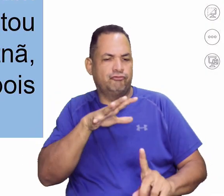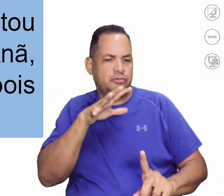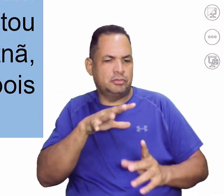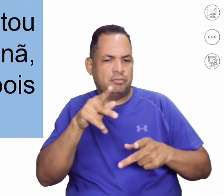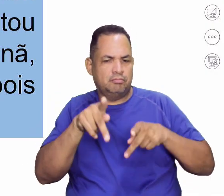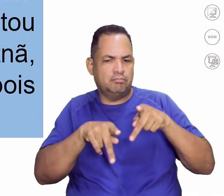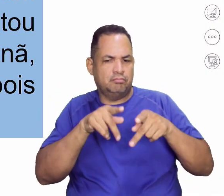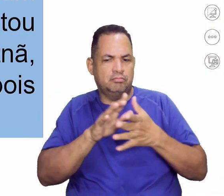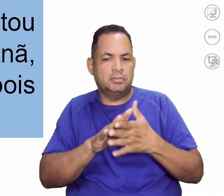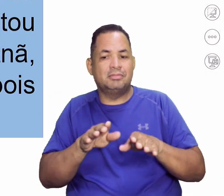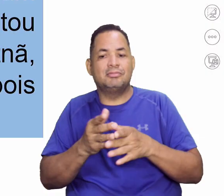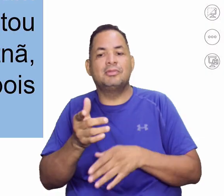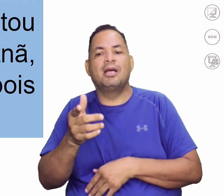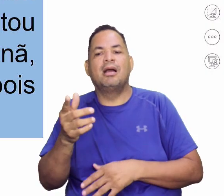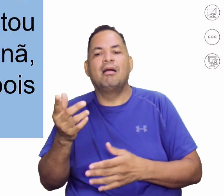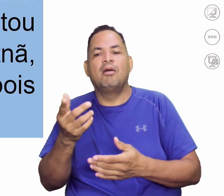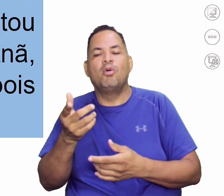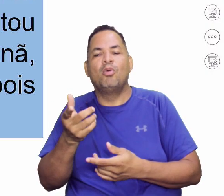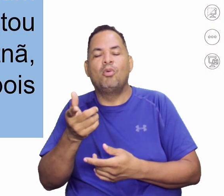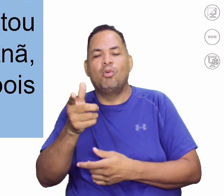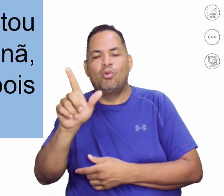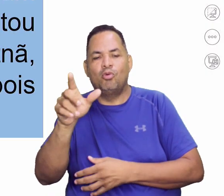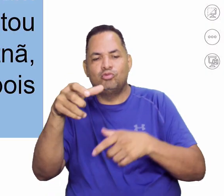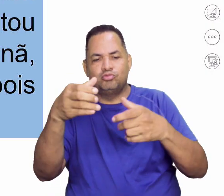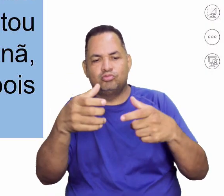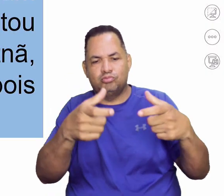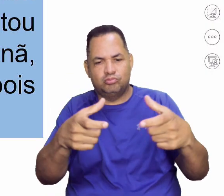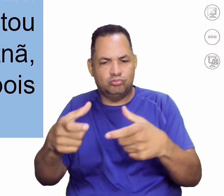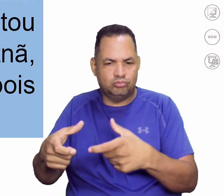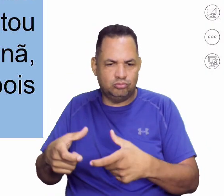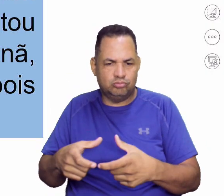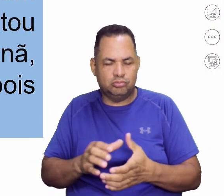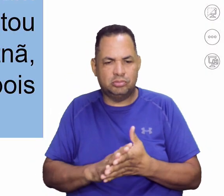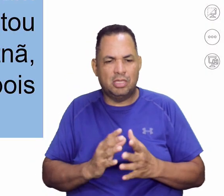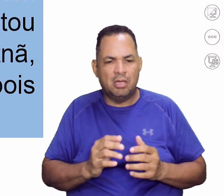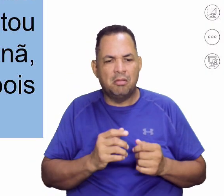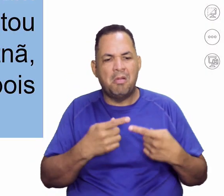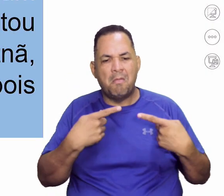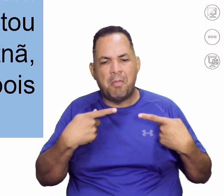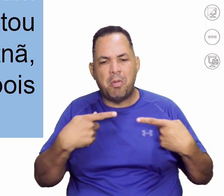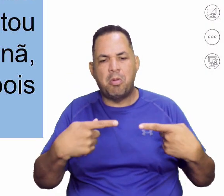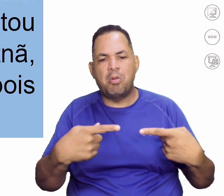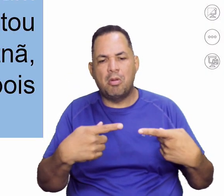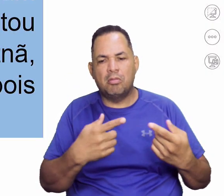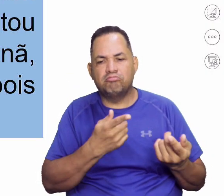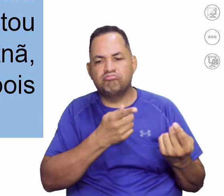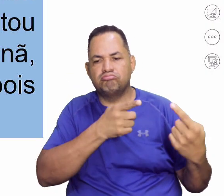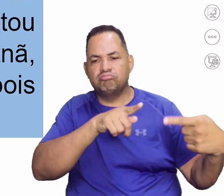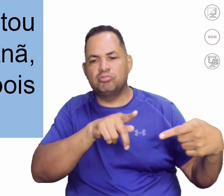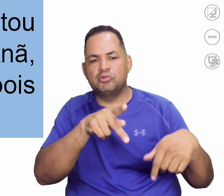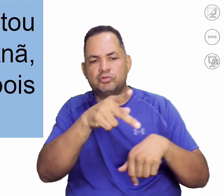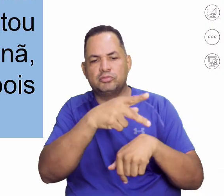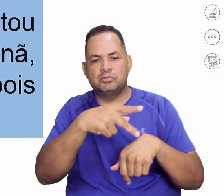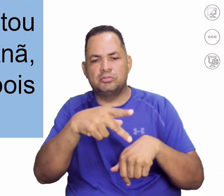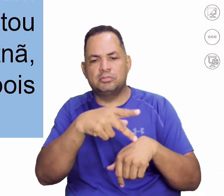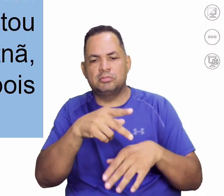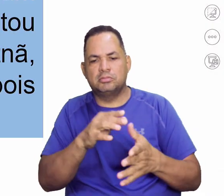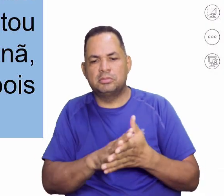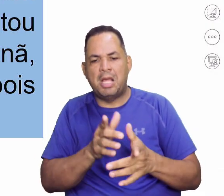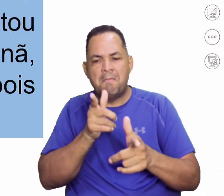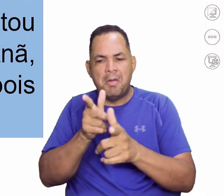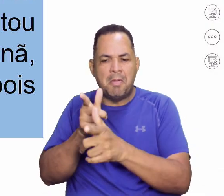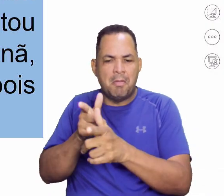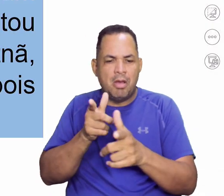Em outros casos, ocorreram guerras de libertação contra as potências coloniais. Conflitos